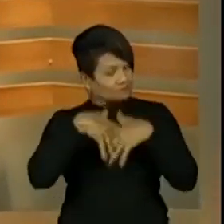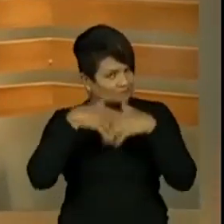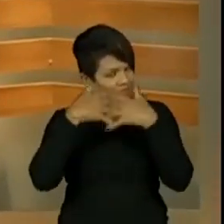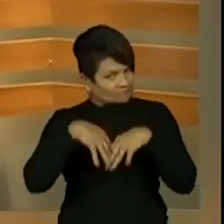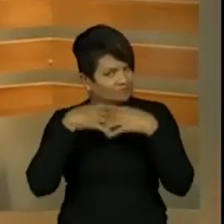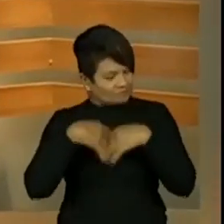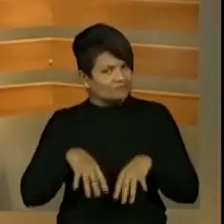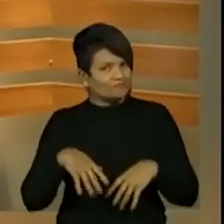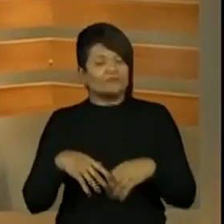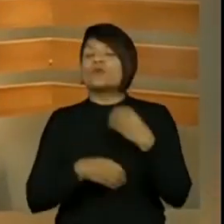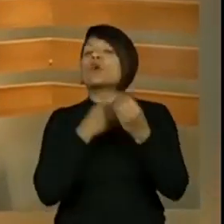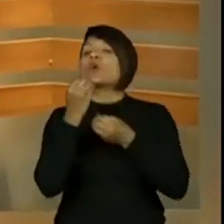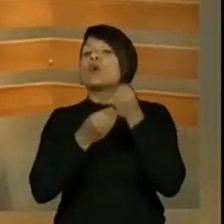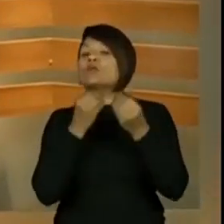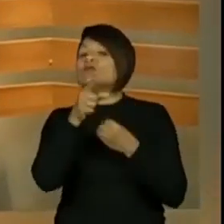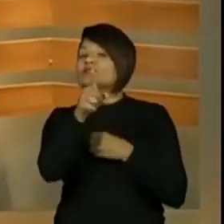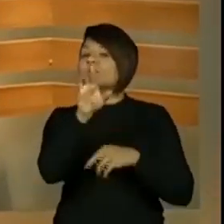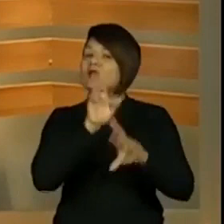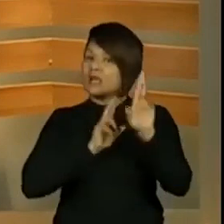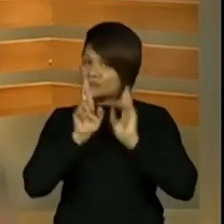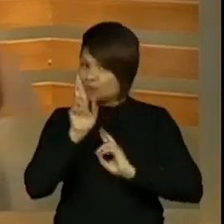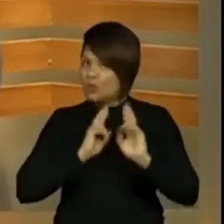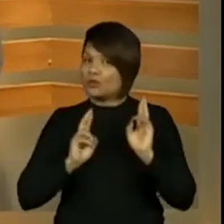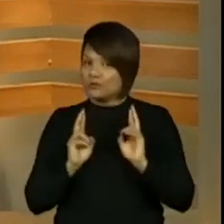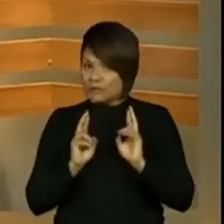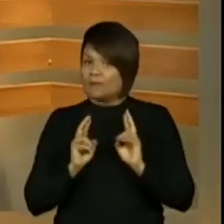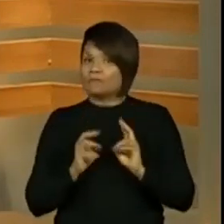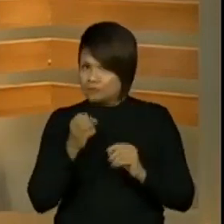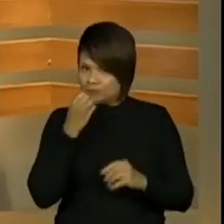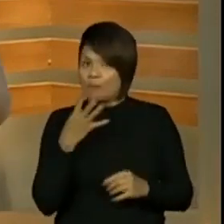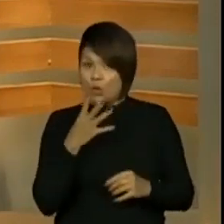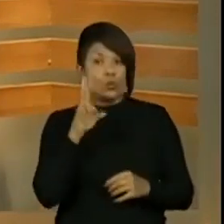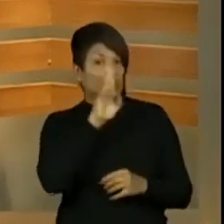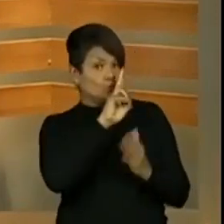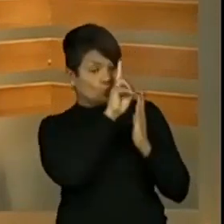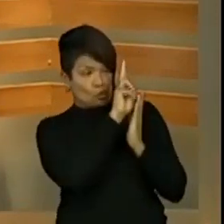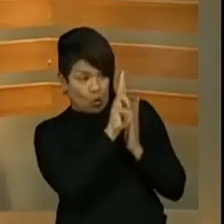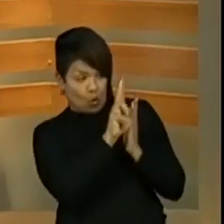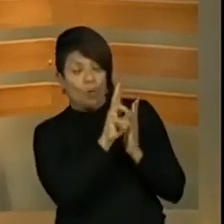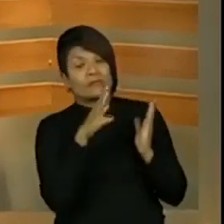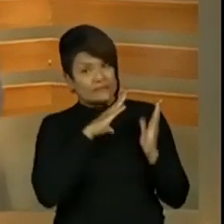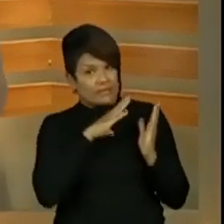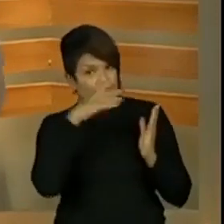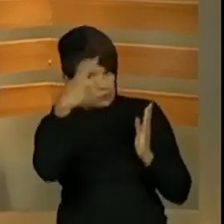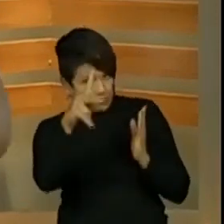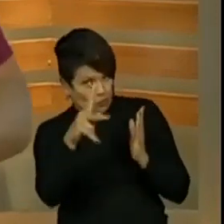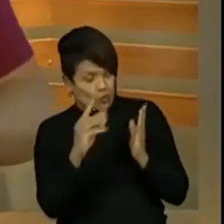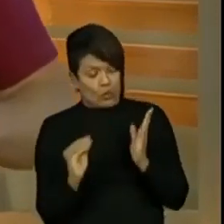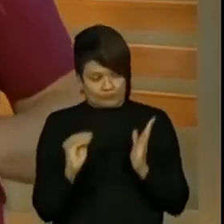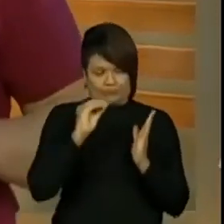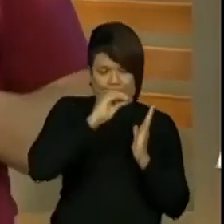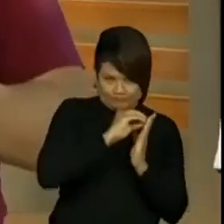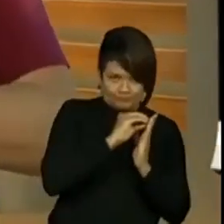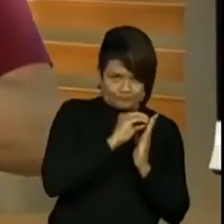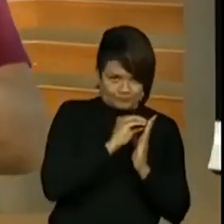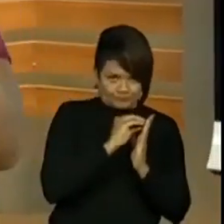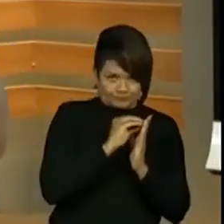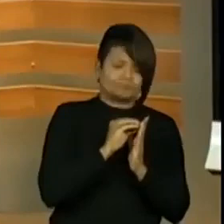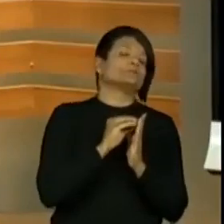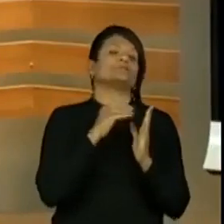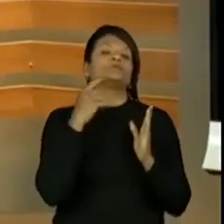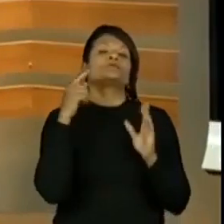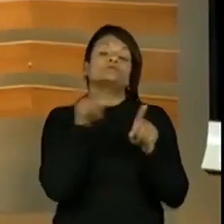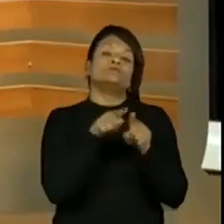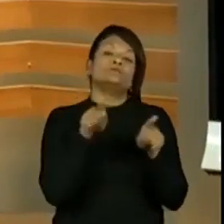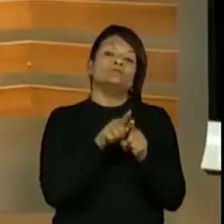e eu quero que vocês respondam para mim. Coloca o nome da cidade, porque eu não sei onde que é a sua cidade, coloca o nome da cidade e coloca qual